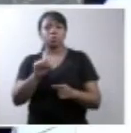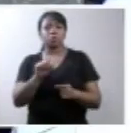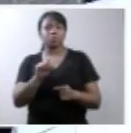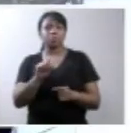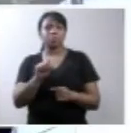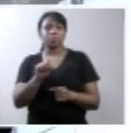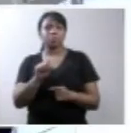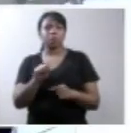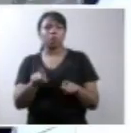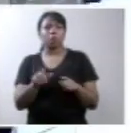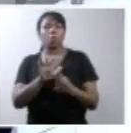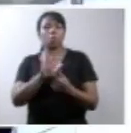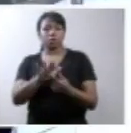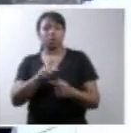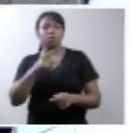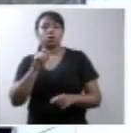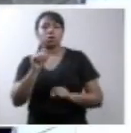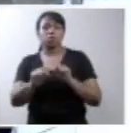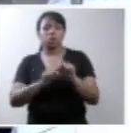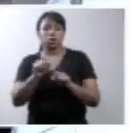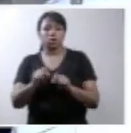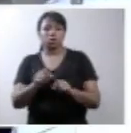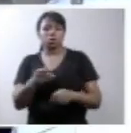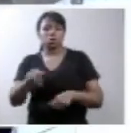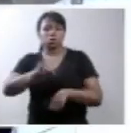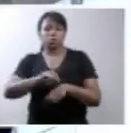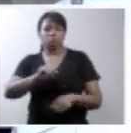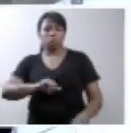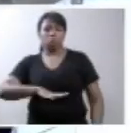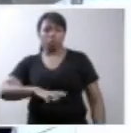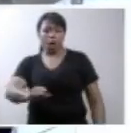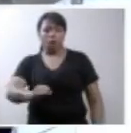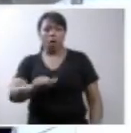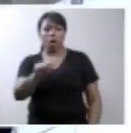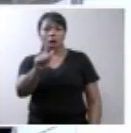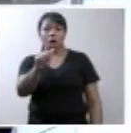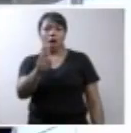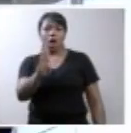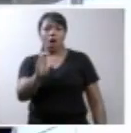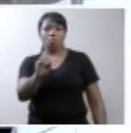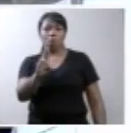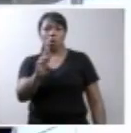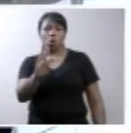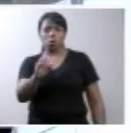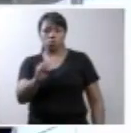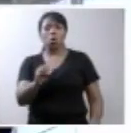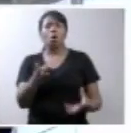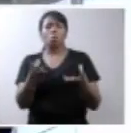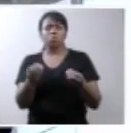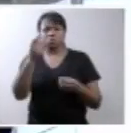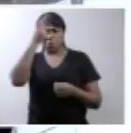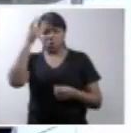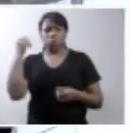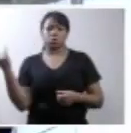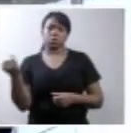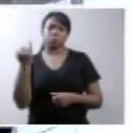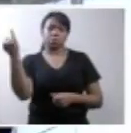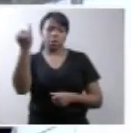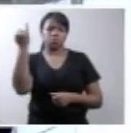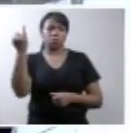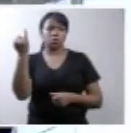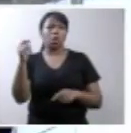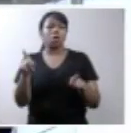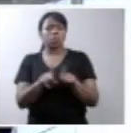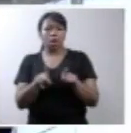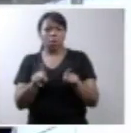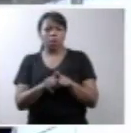médicas fizemos H tempo um livro sobre aborto que eu não vou ler todos os casos mas mostrando que várias autoridades